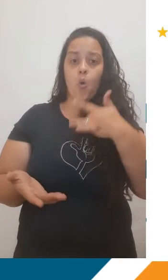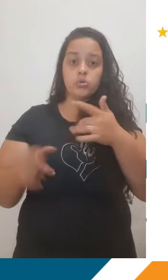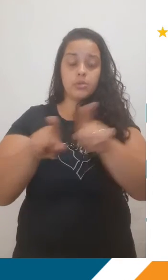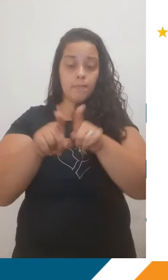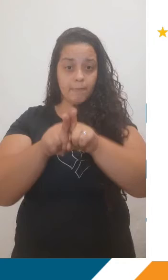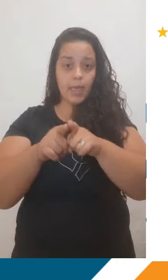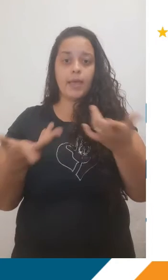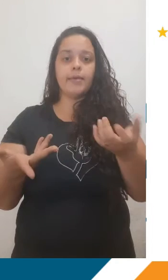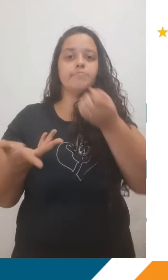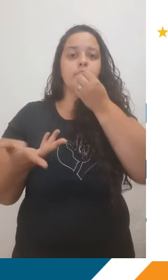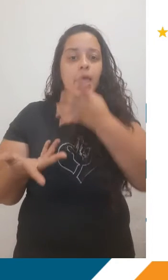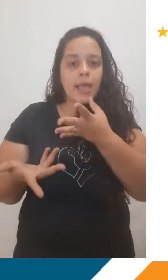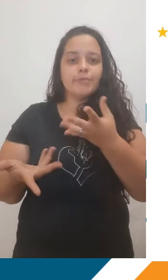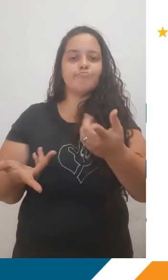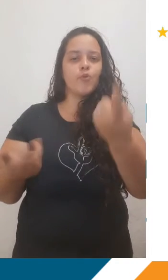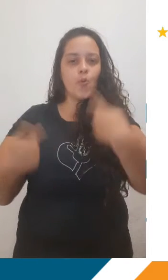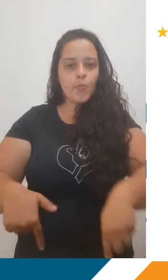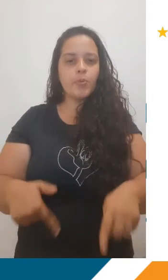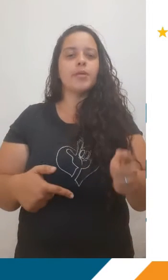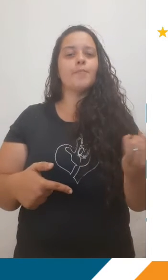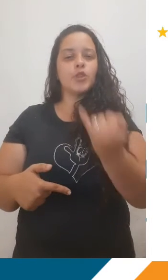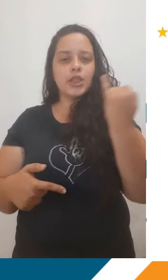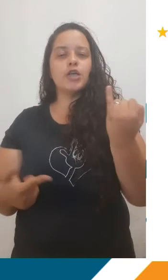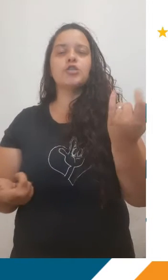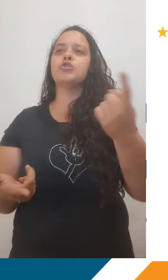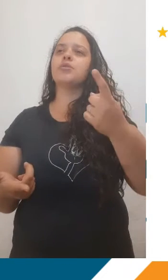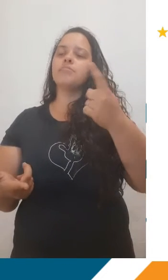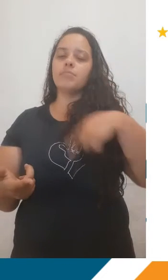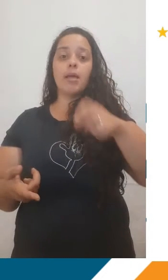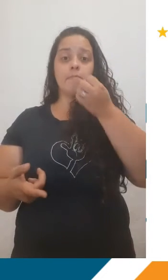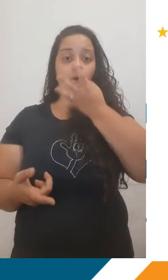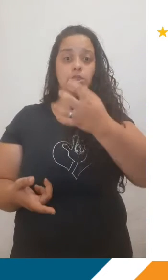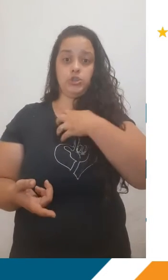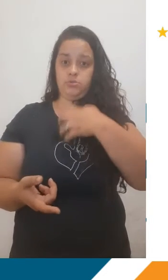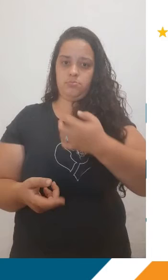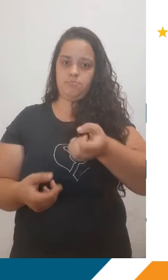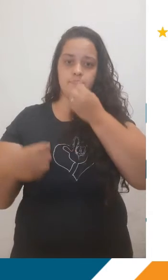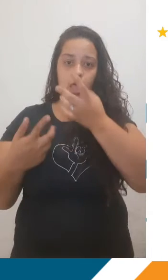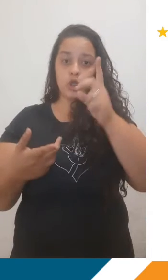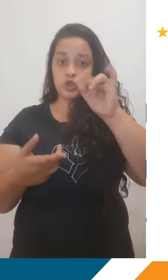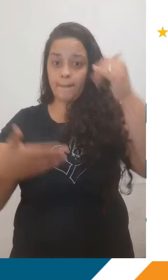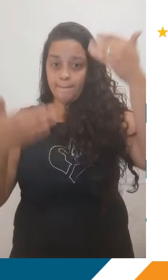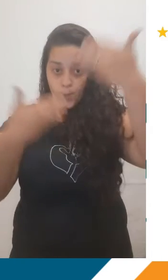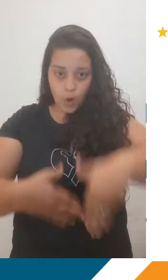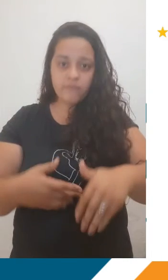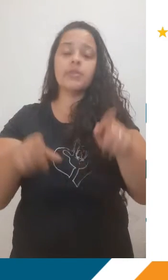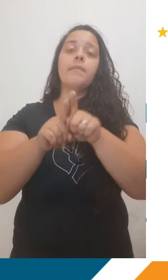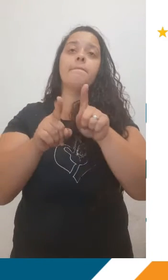importante que você esteja saudável, né? E sentindo-se bem disposto no dia da prova. Alimente-se